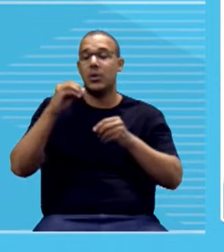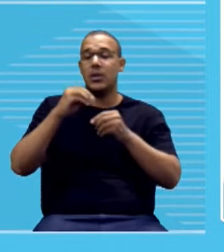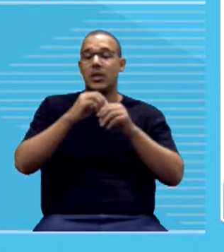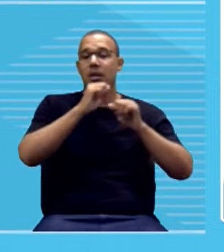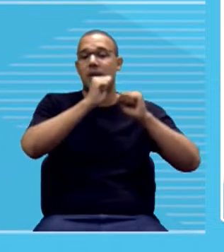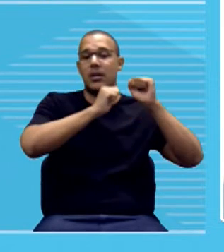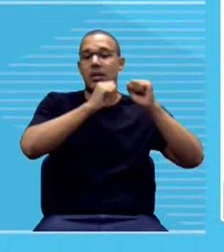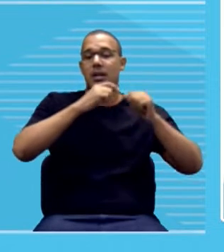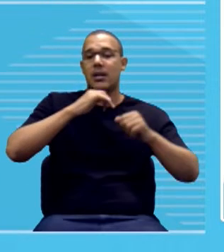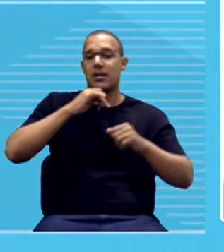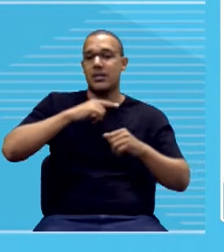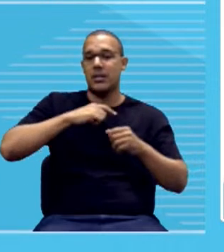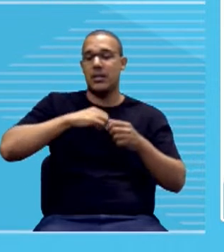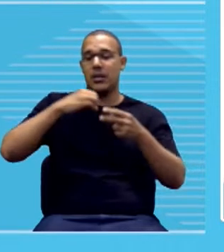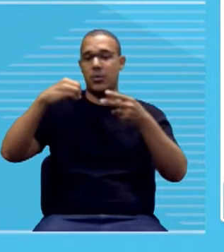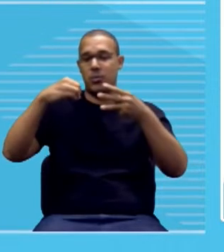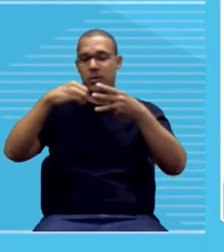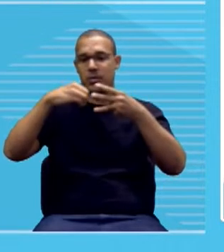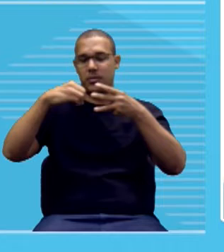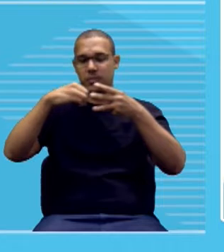tem um átomo,